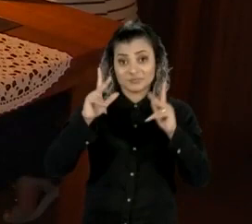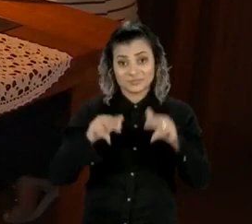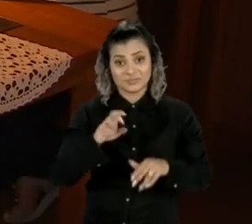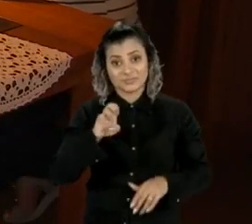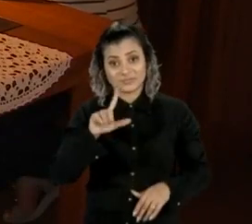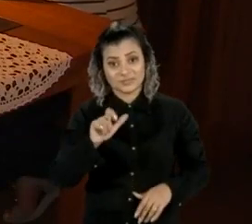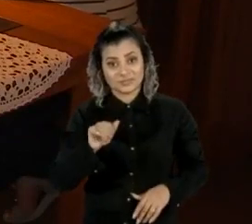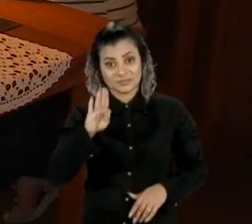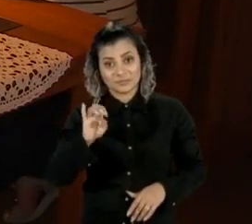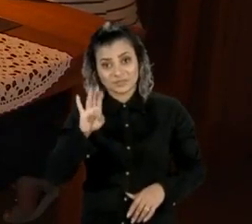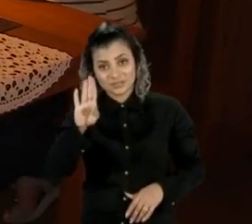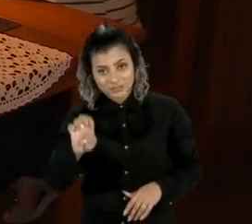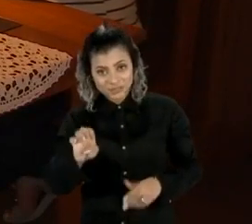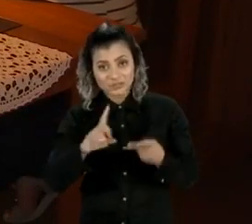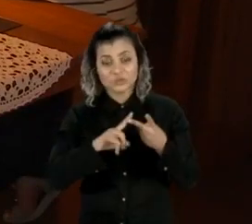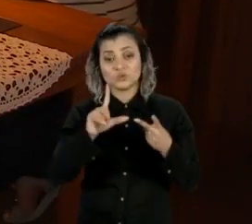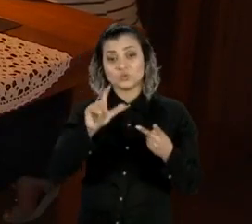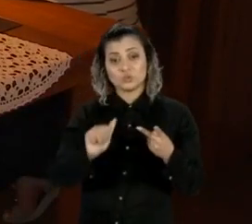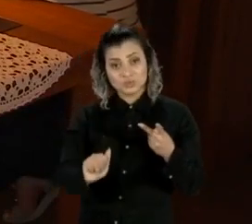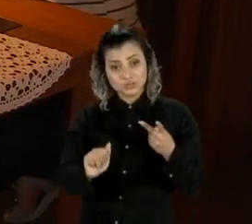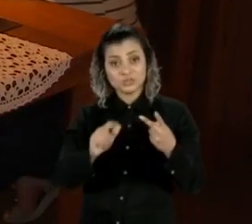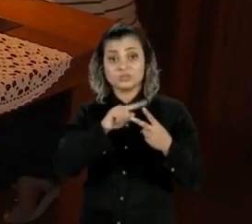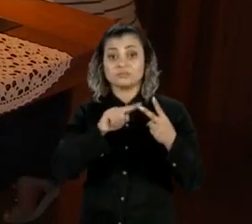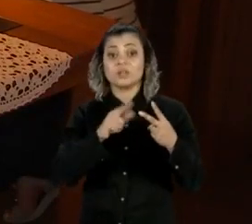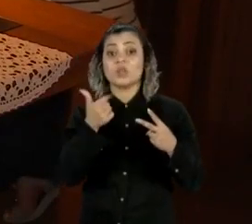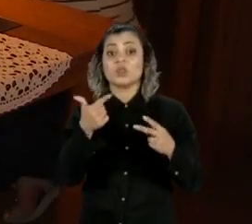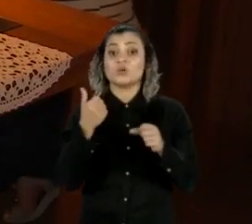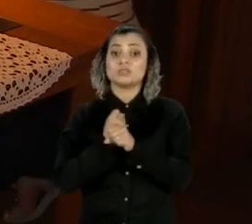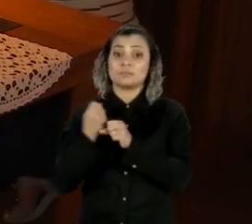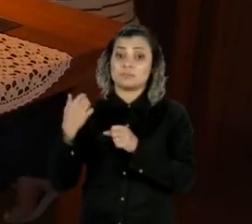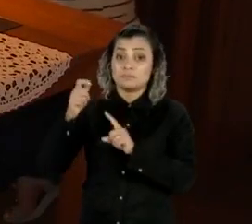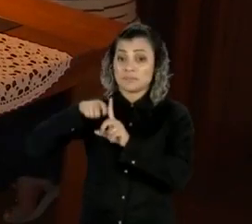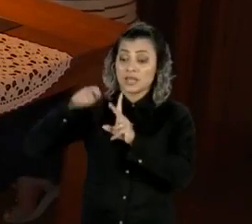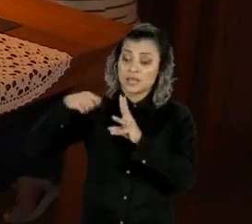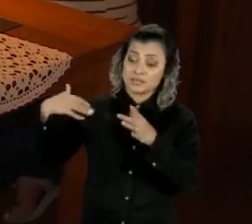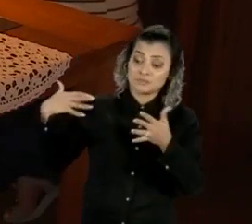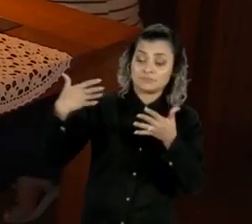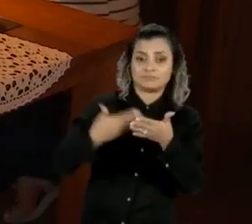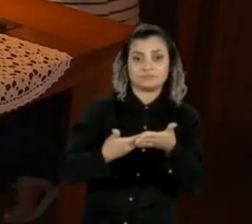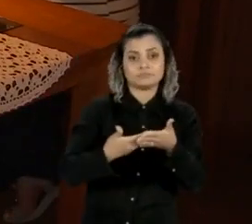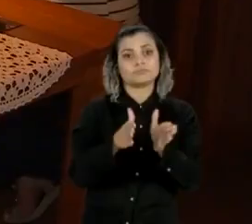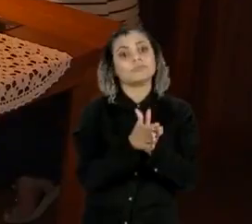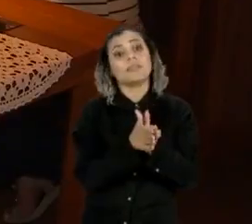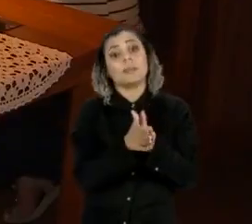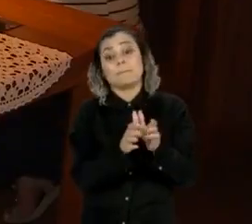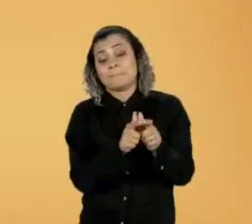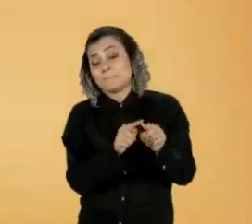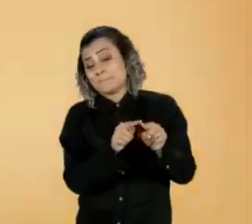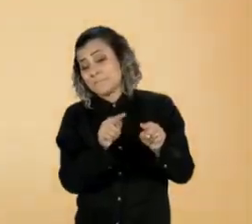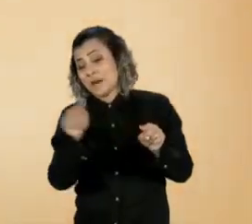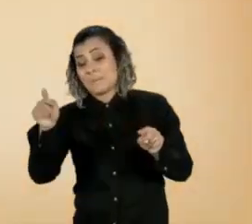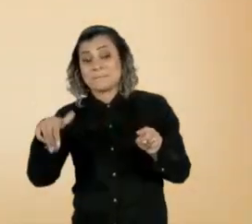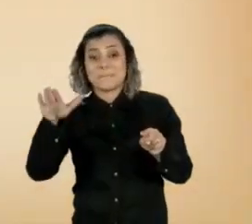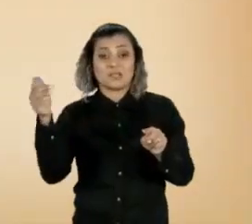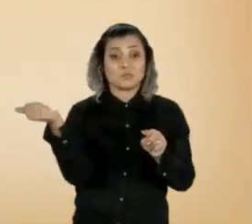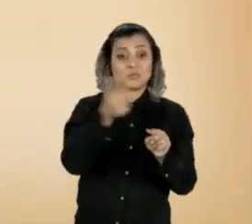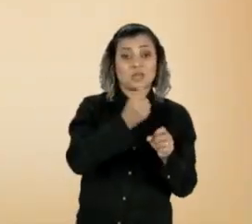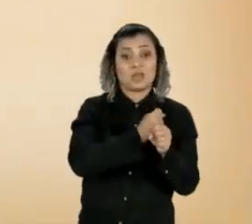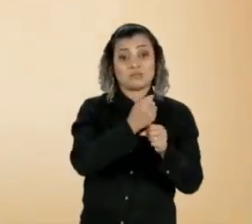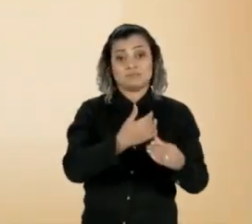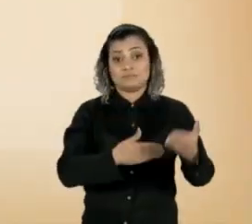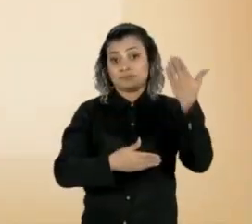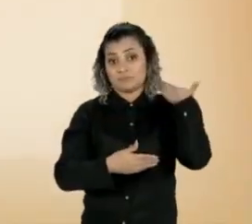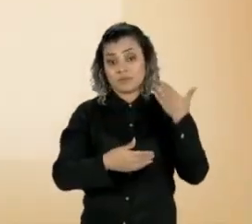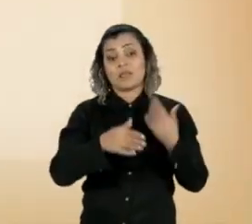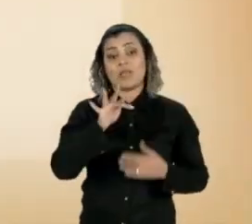Elizabeth e o seu Luiz, o custo de vida nos últimos 12 meses foi mais alto do que para a maioria dos brasileiros. Segundo a Fundação Getúlio